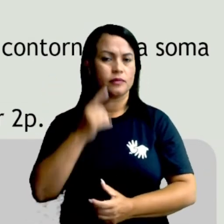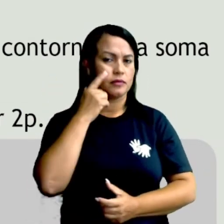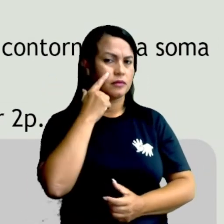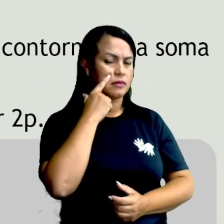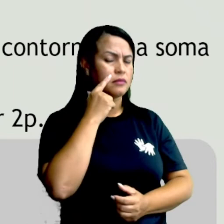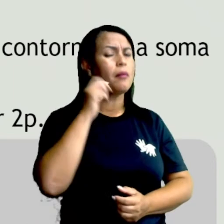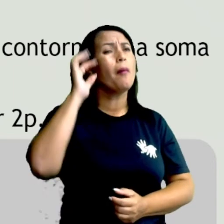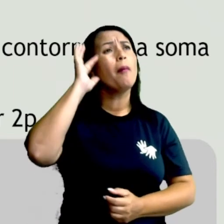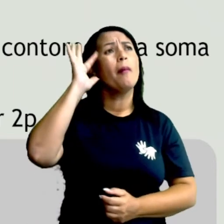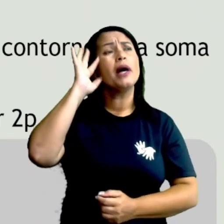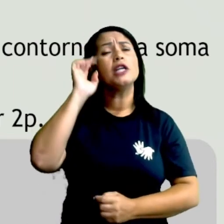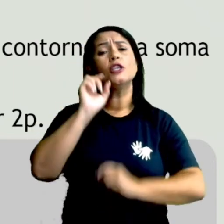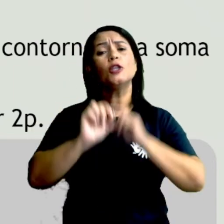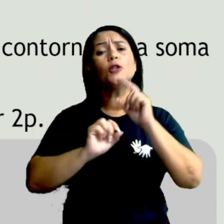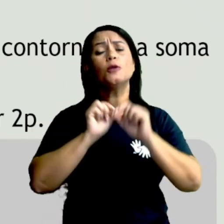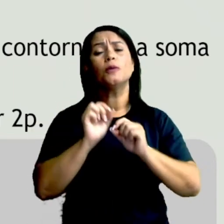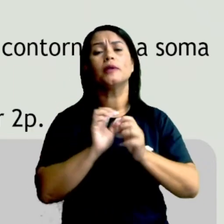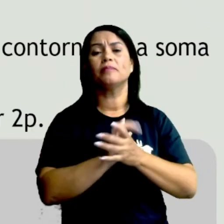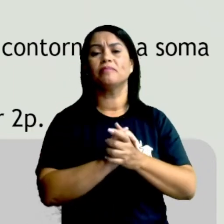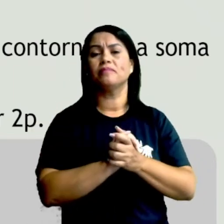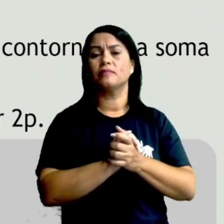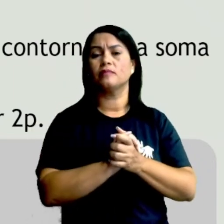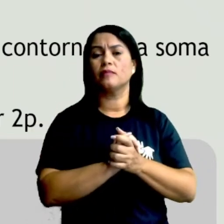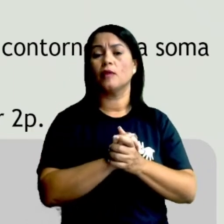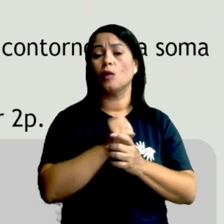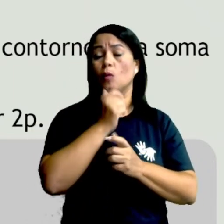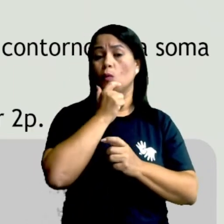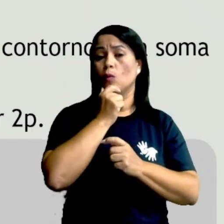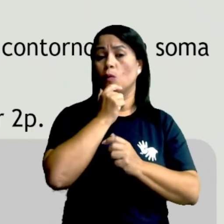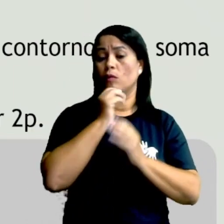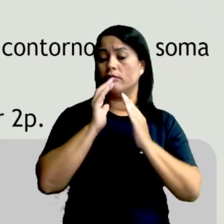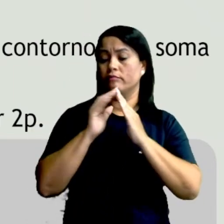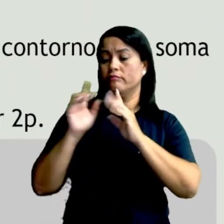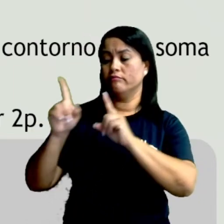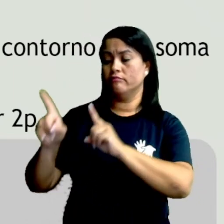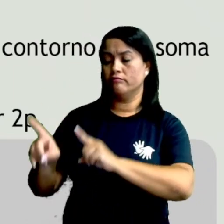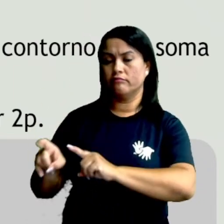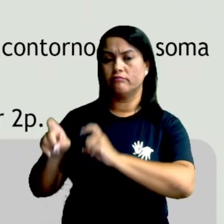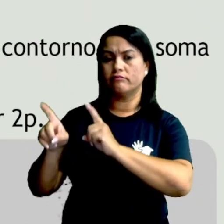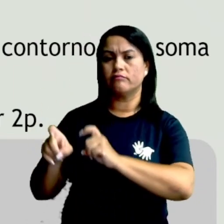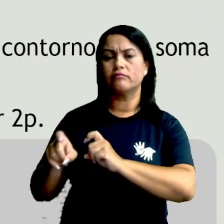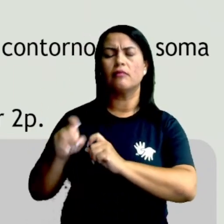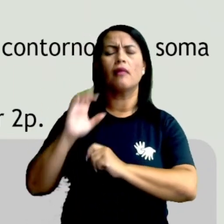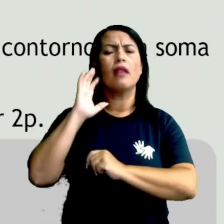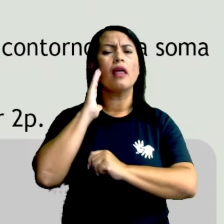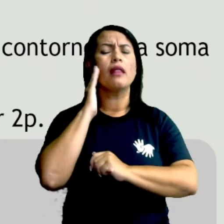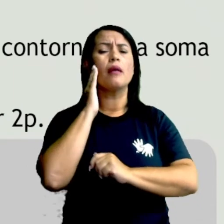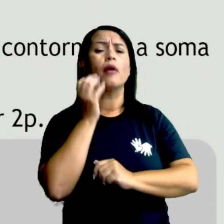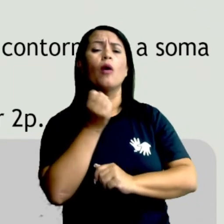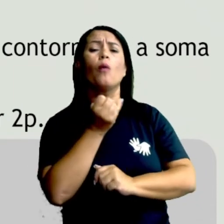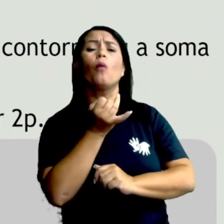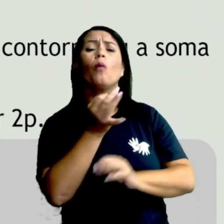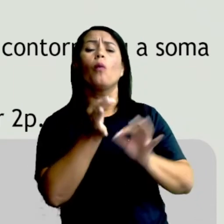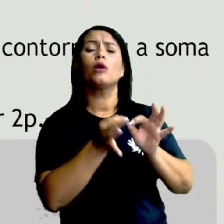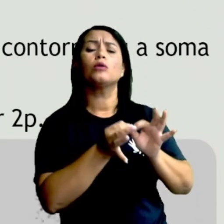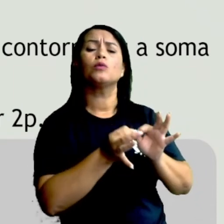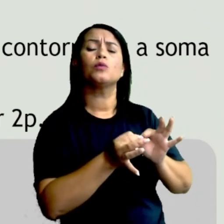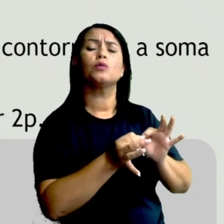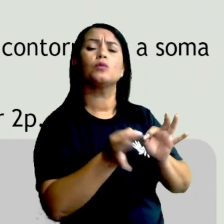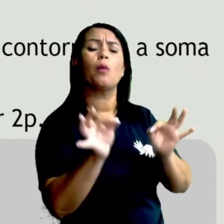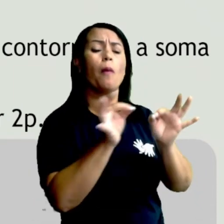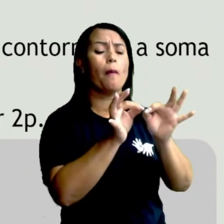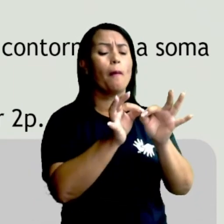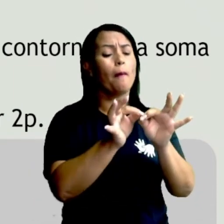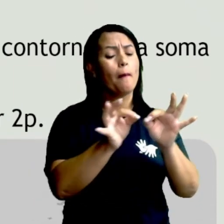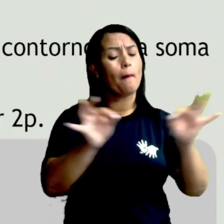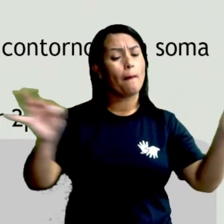seguinte. Imagine a seguinte situação. Um fazendeiro quer descobrir quantos metros de arame